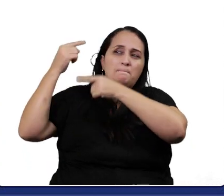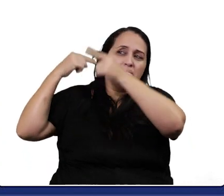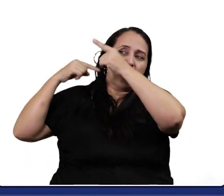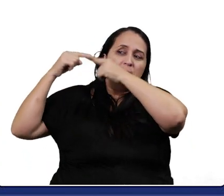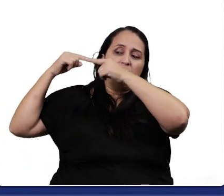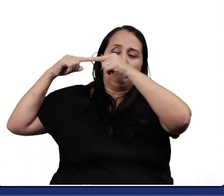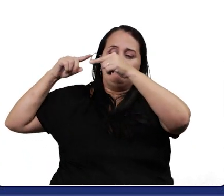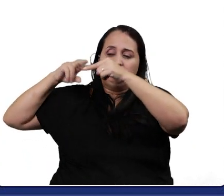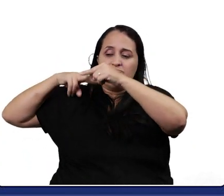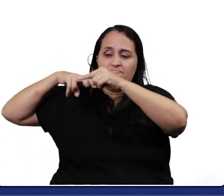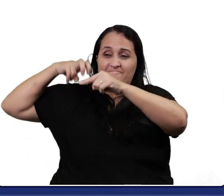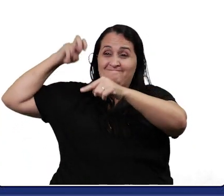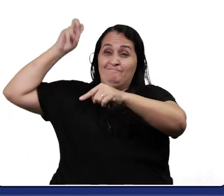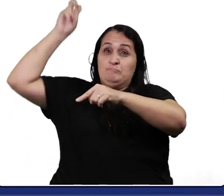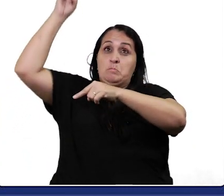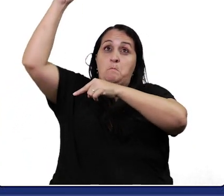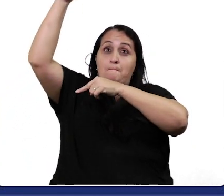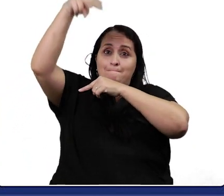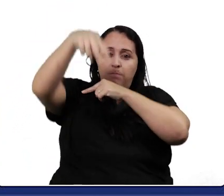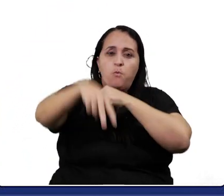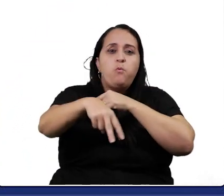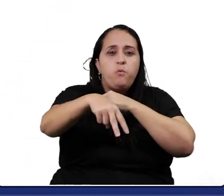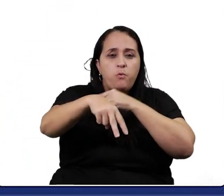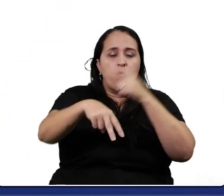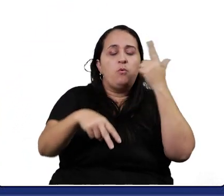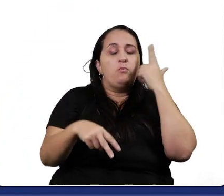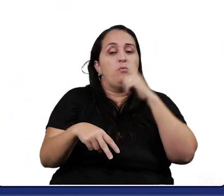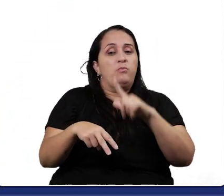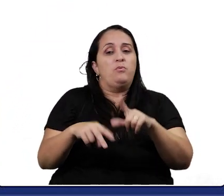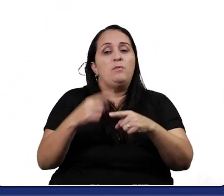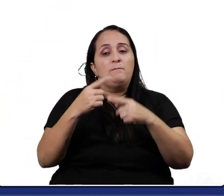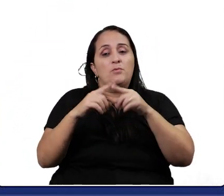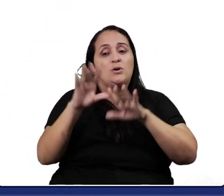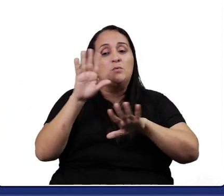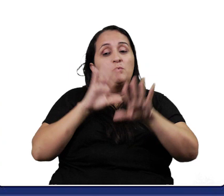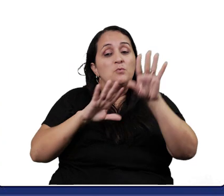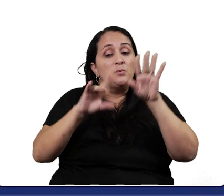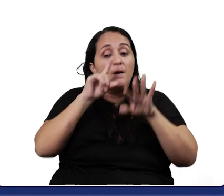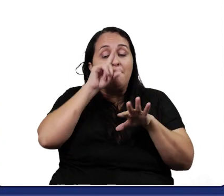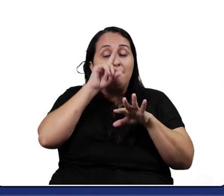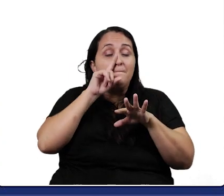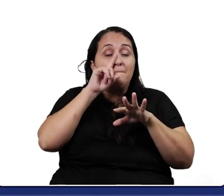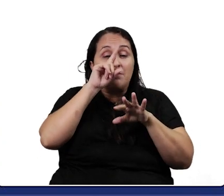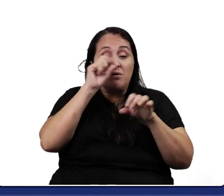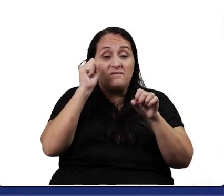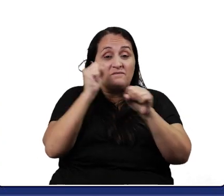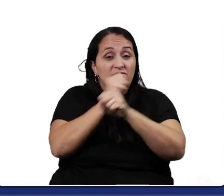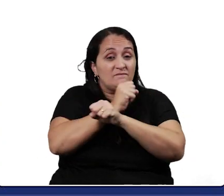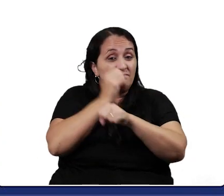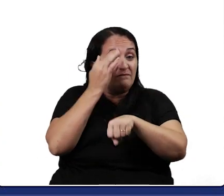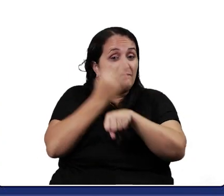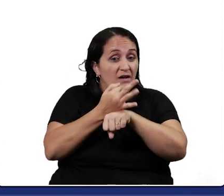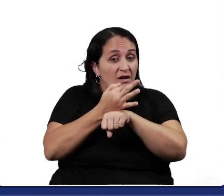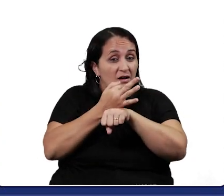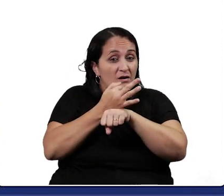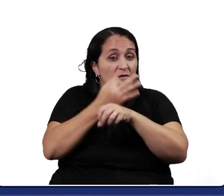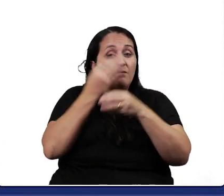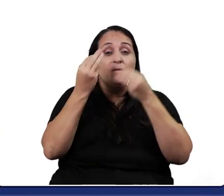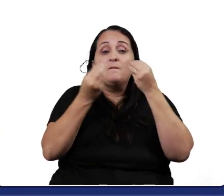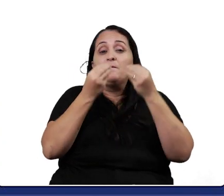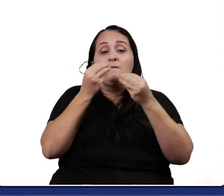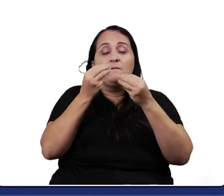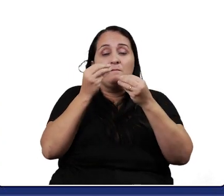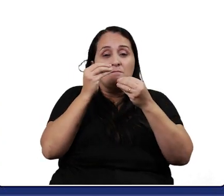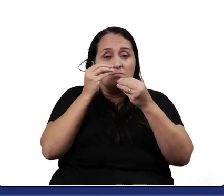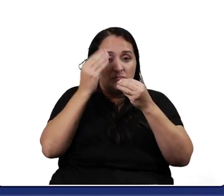trás para não correr o risco de cometer outra falta. O americano seguiu a